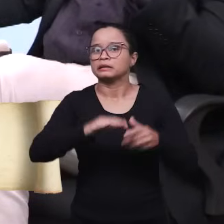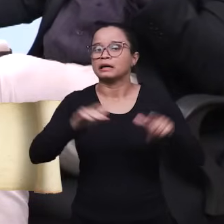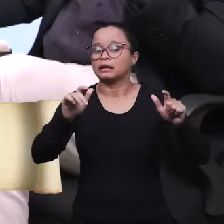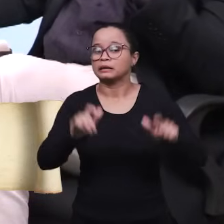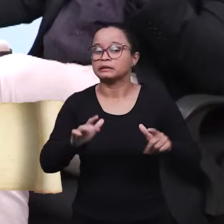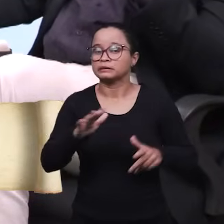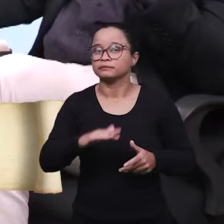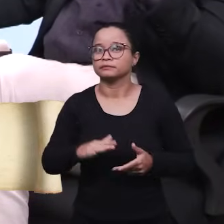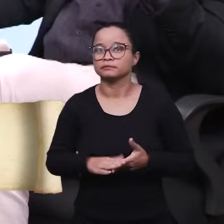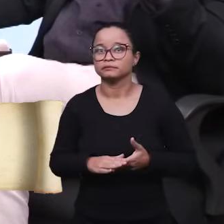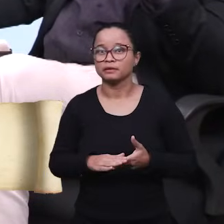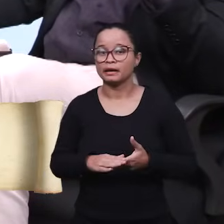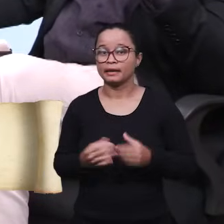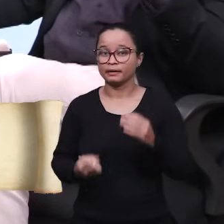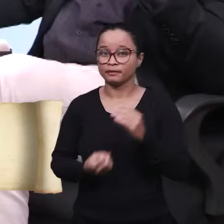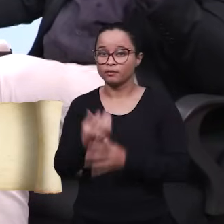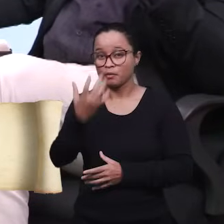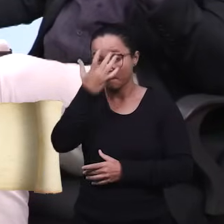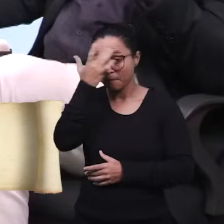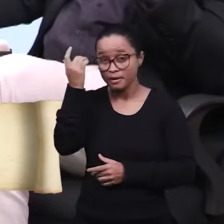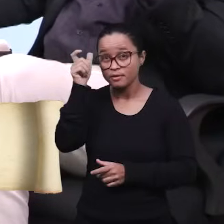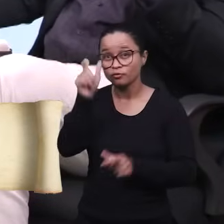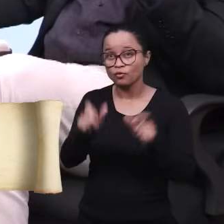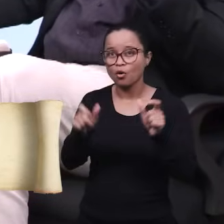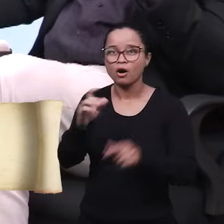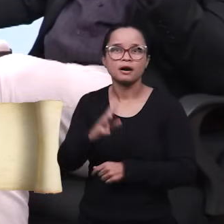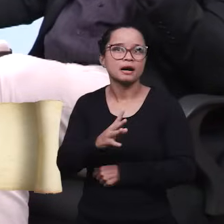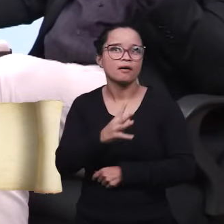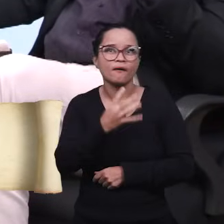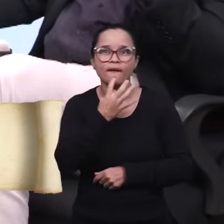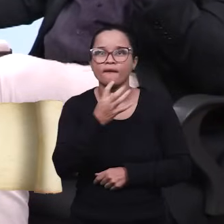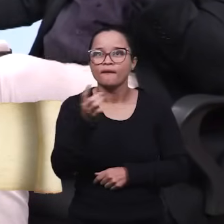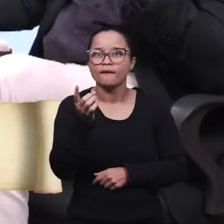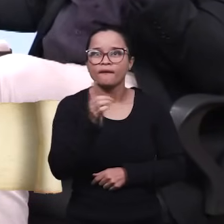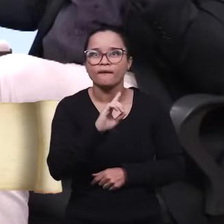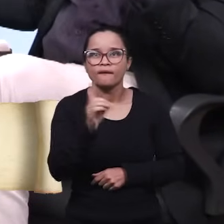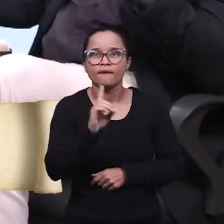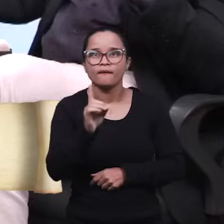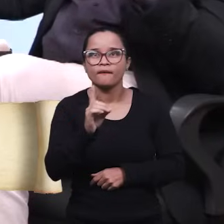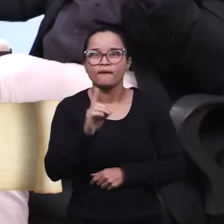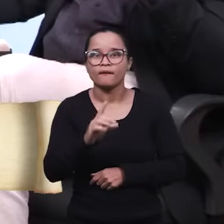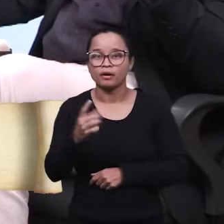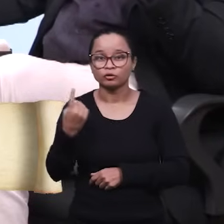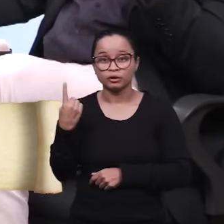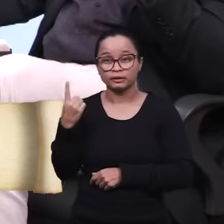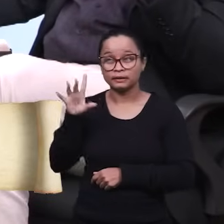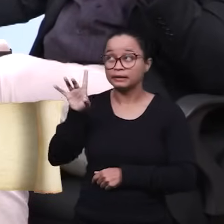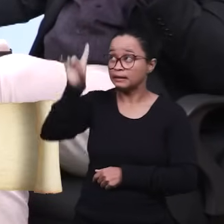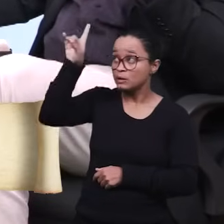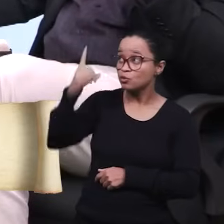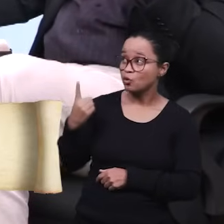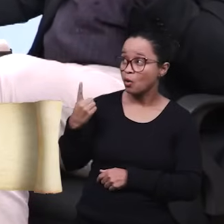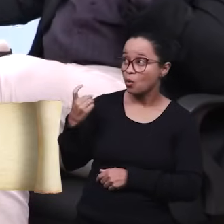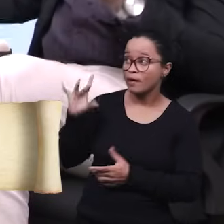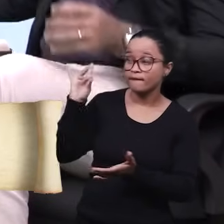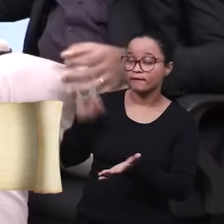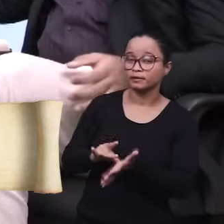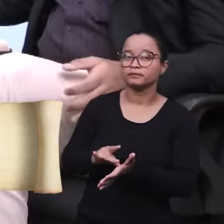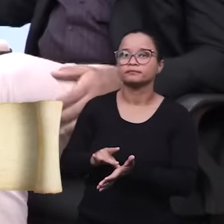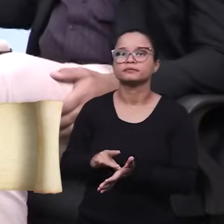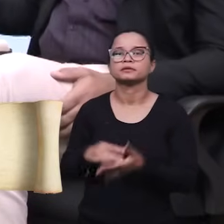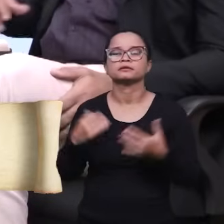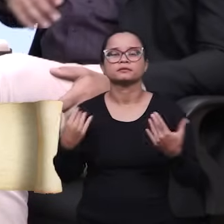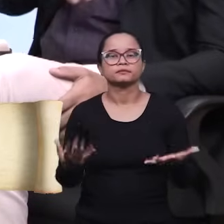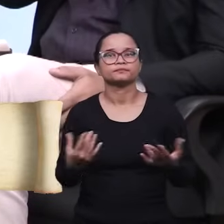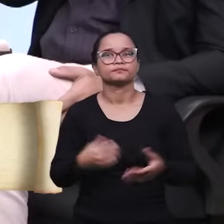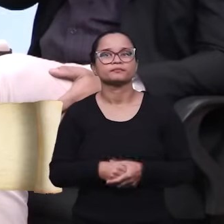era feita por pessoas que não conheciam ao Deus único e verdadeiro. Vamos poder dizer